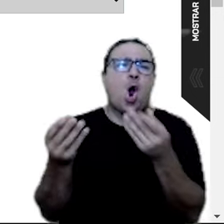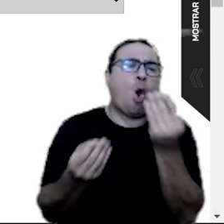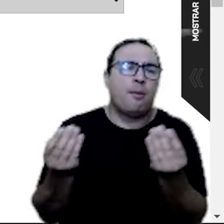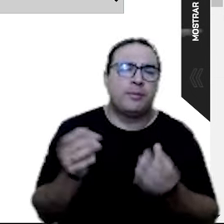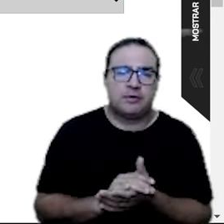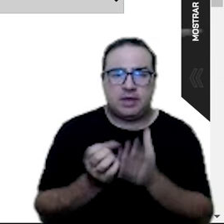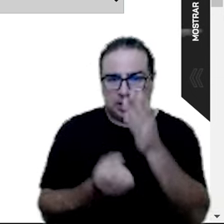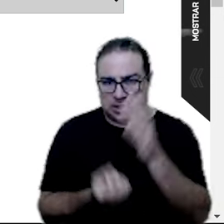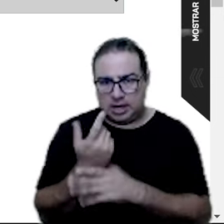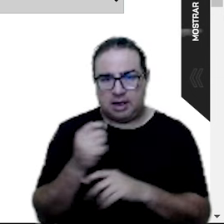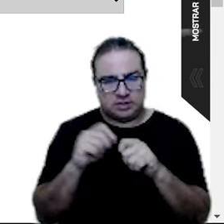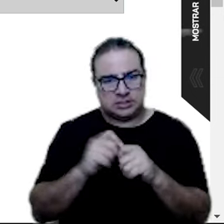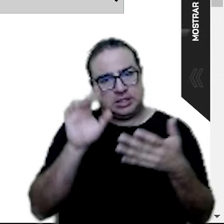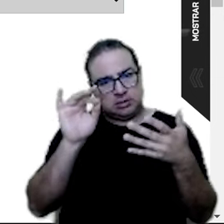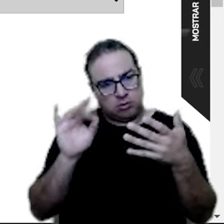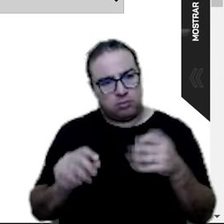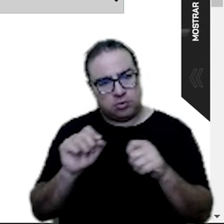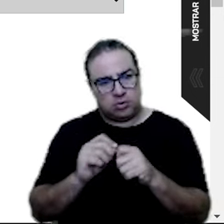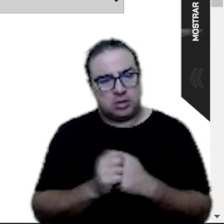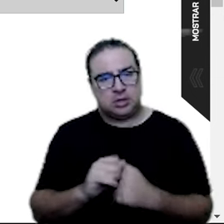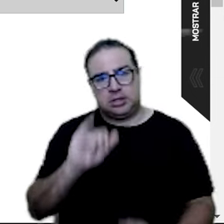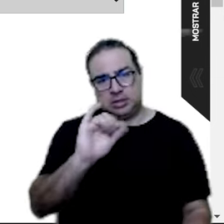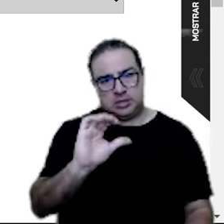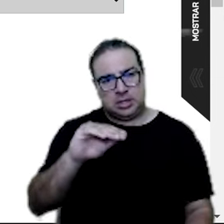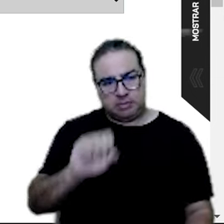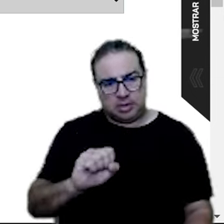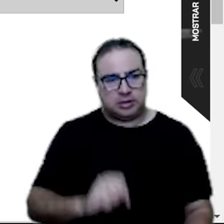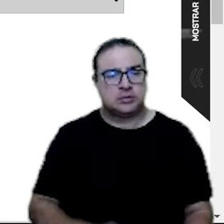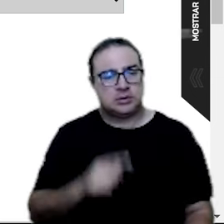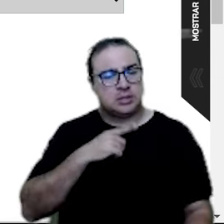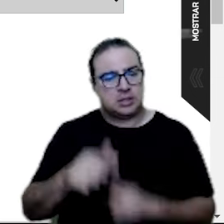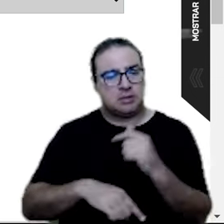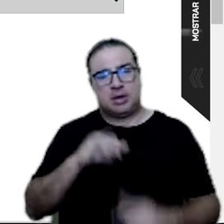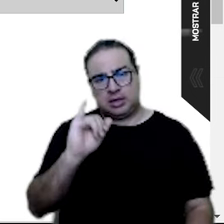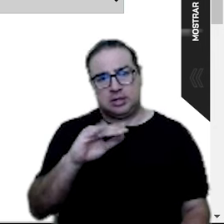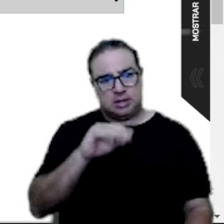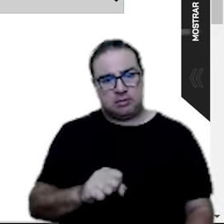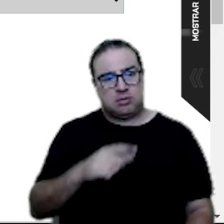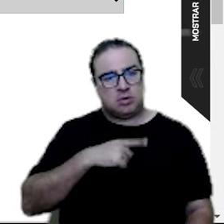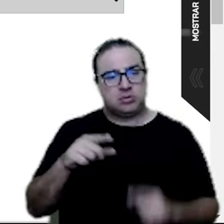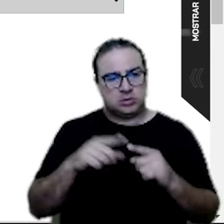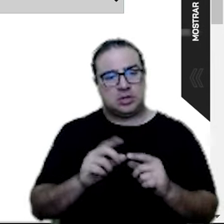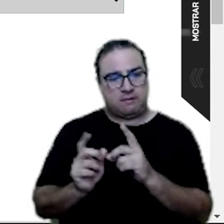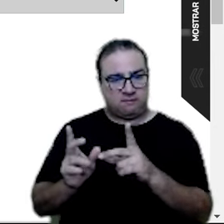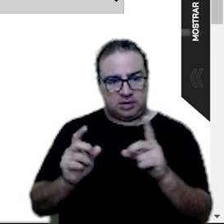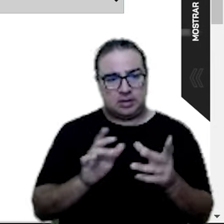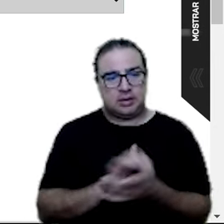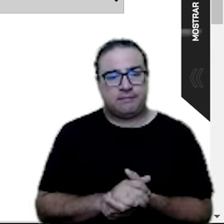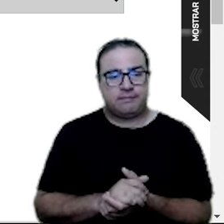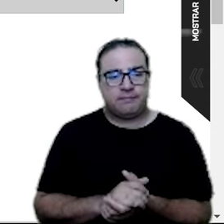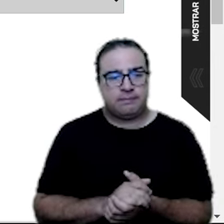falei e agora vai criar na unha mesmo então eu venho aqui ICMS trabalho com ICMS é o ICMS de